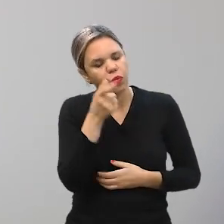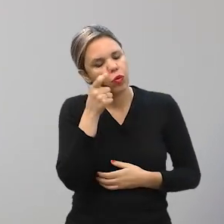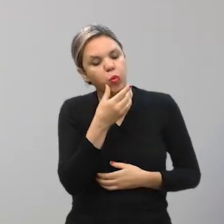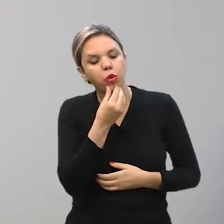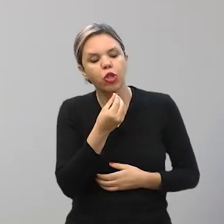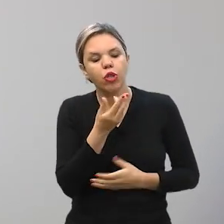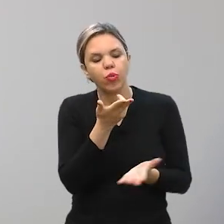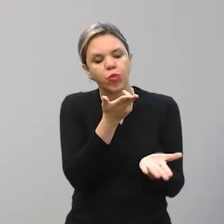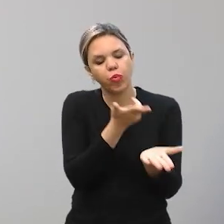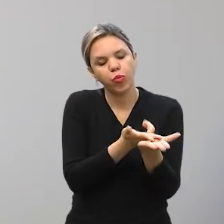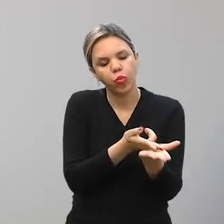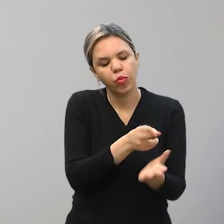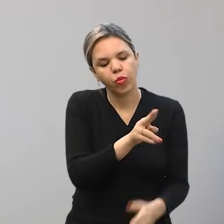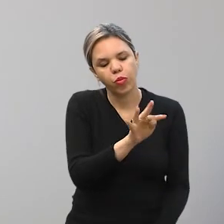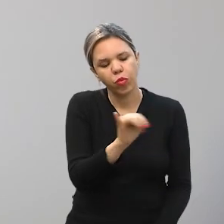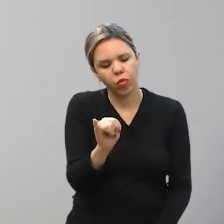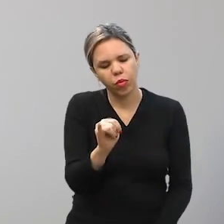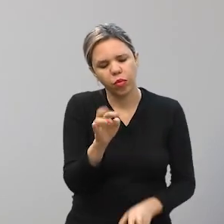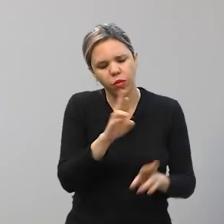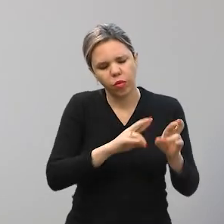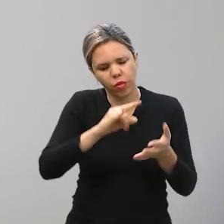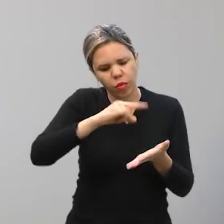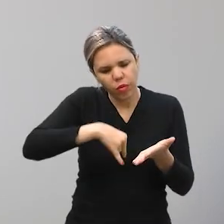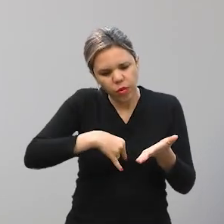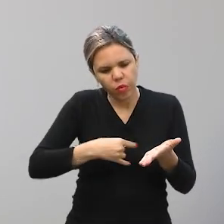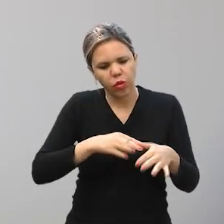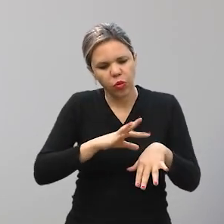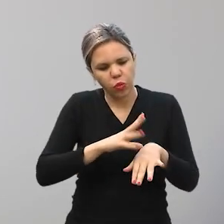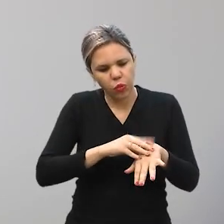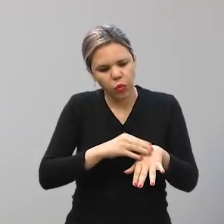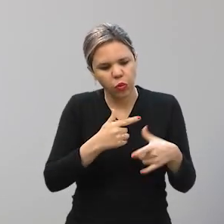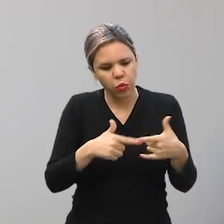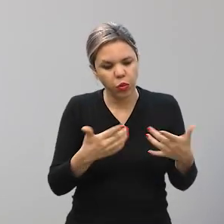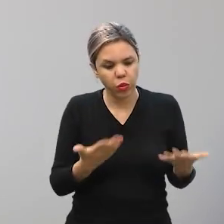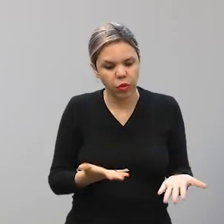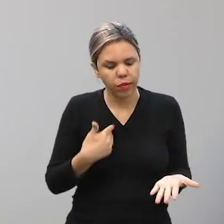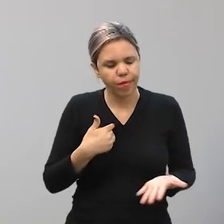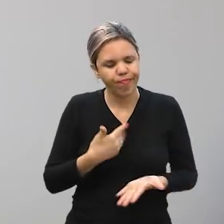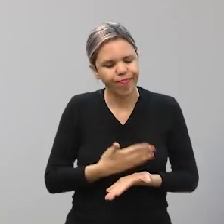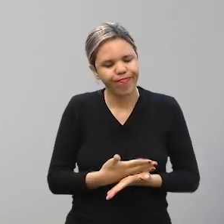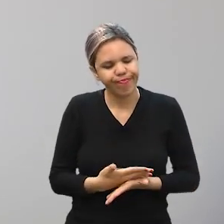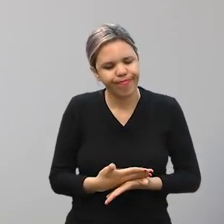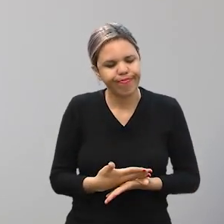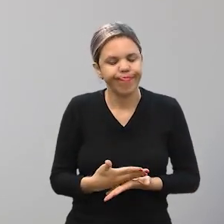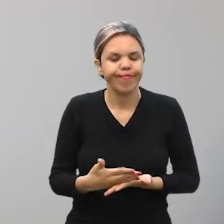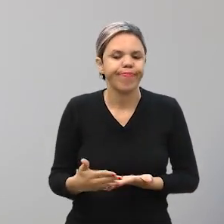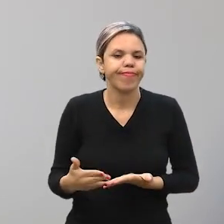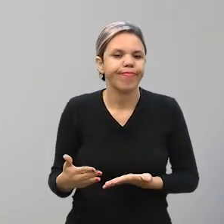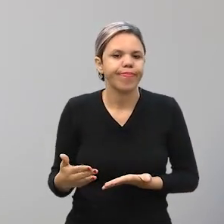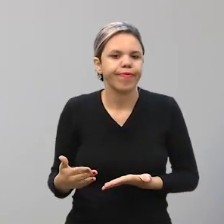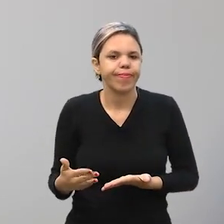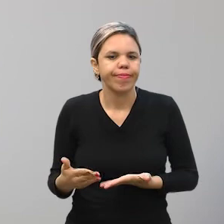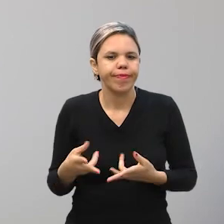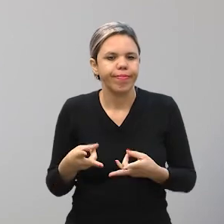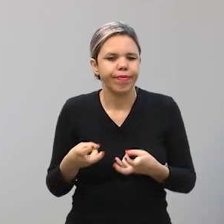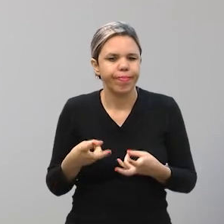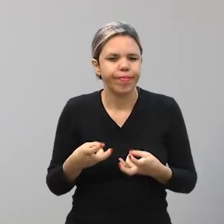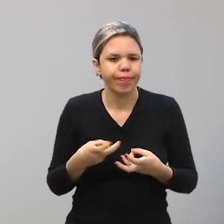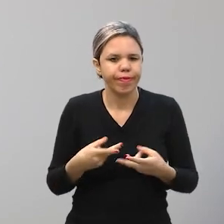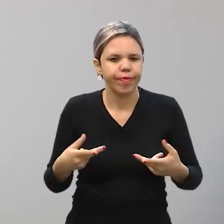menino, vi a prescrição, vi as coisas e comecei a ver